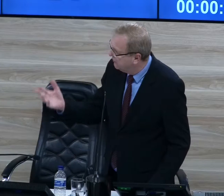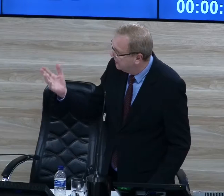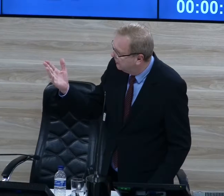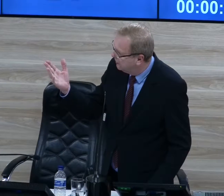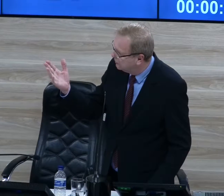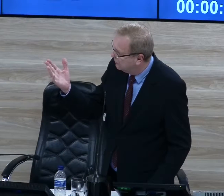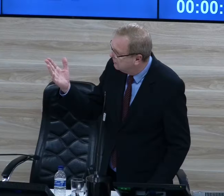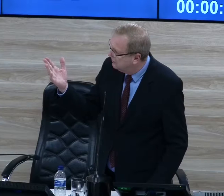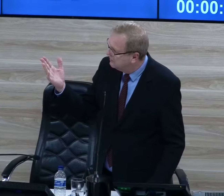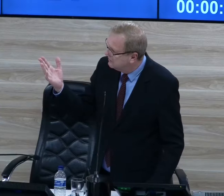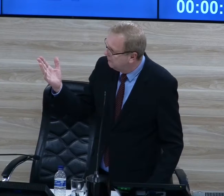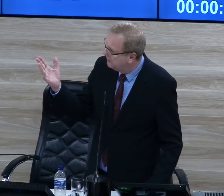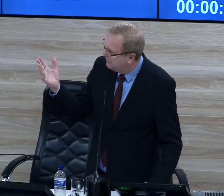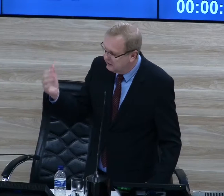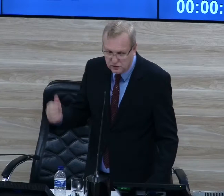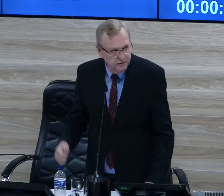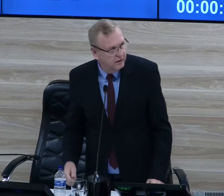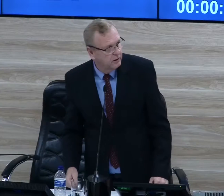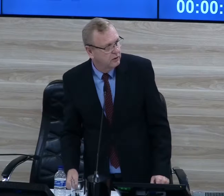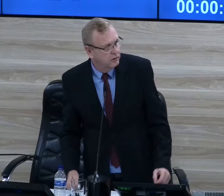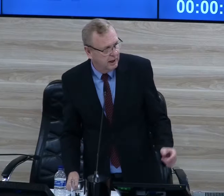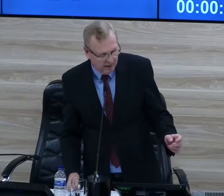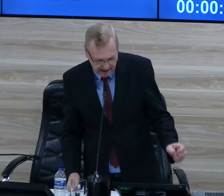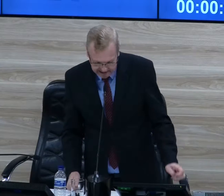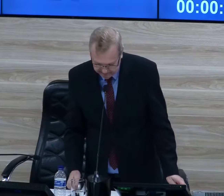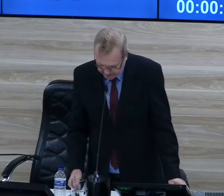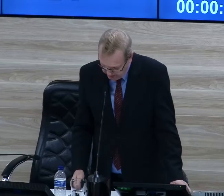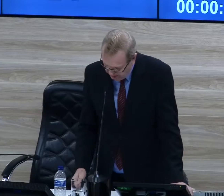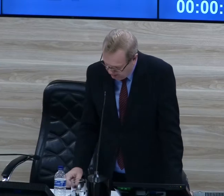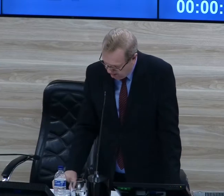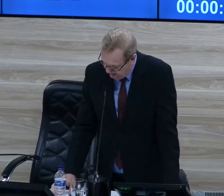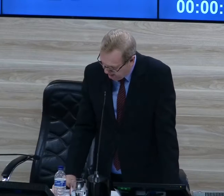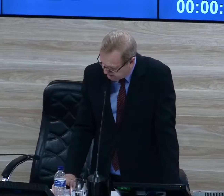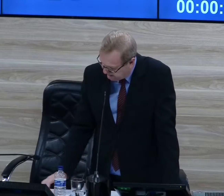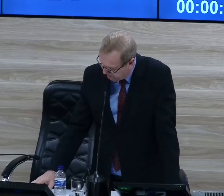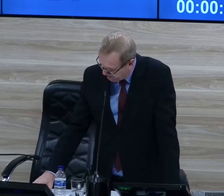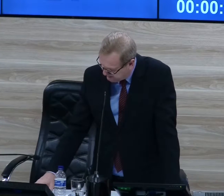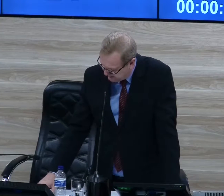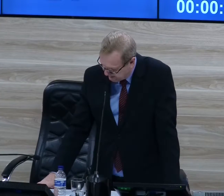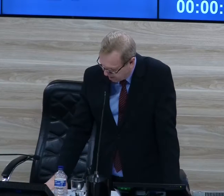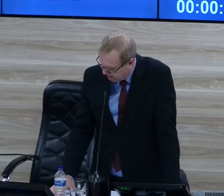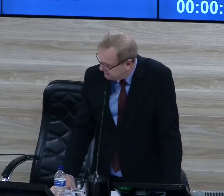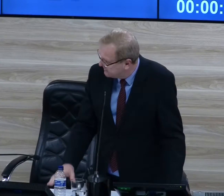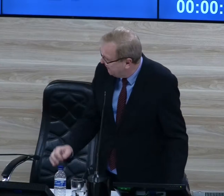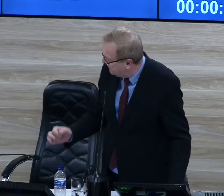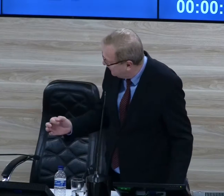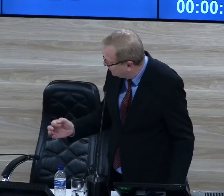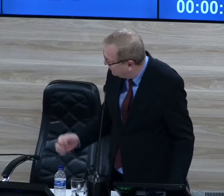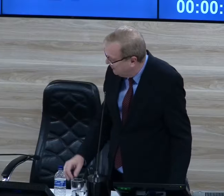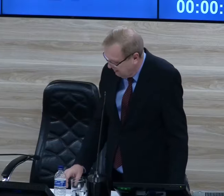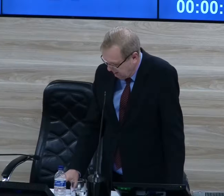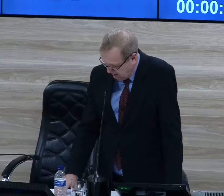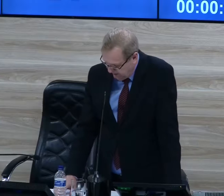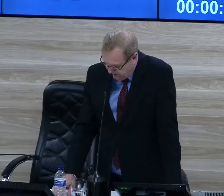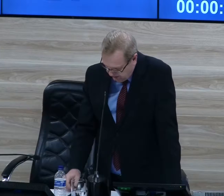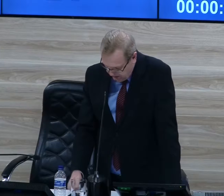desenvolvendo, o vereador Newton sabe disso, a vereadora doutora Mayra, estive presente lá no lançamento, e